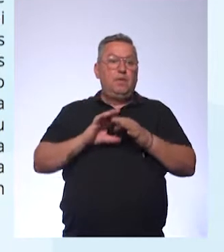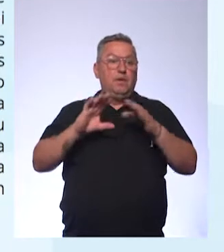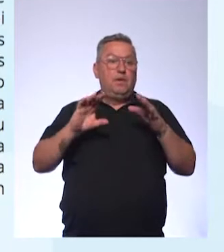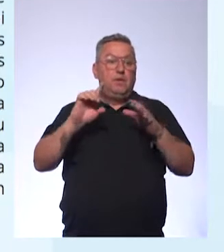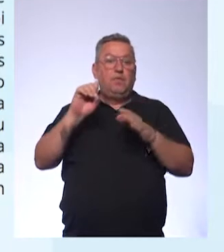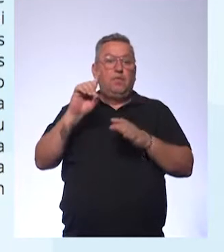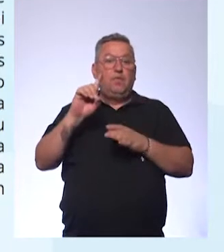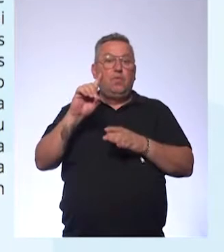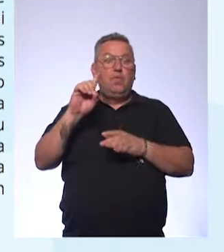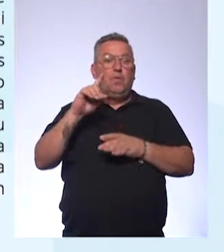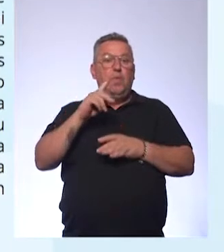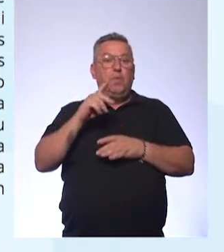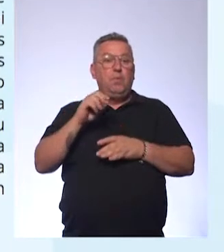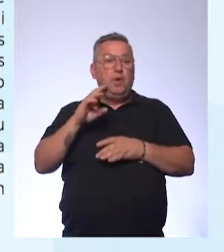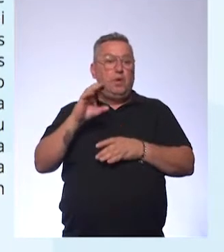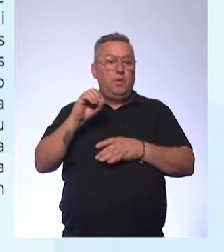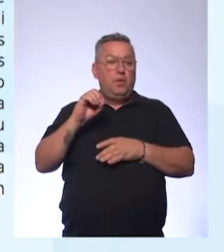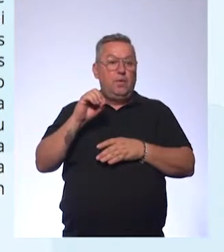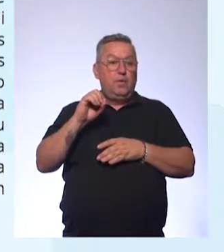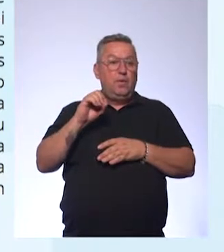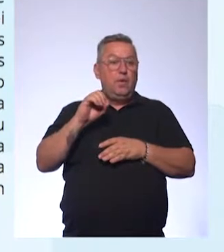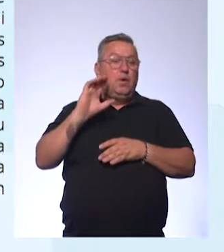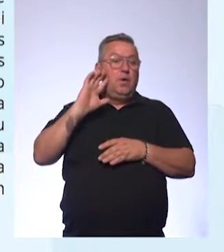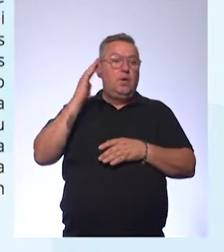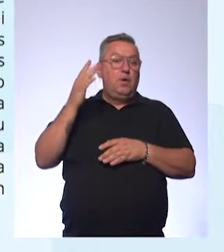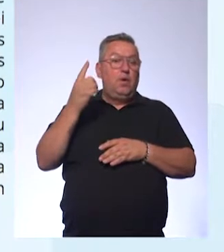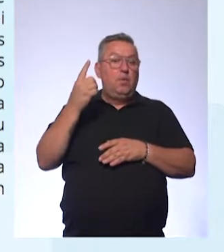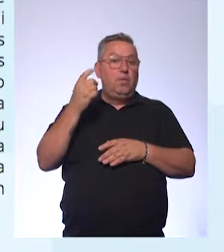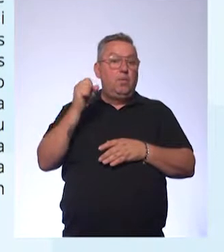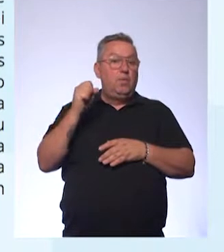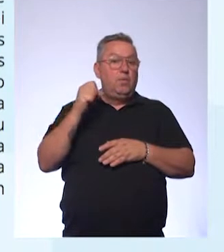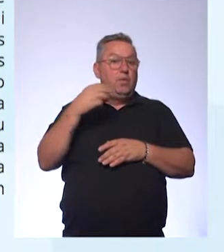da abdicação de Dom Pedro I, ocorrida em